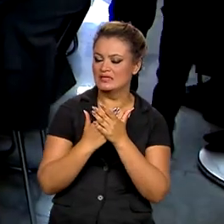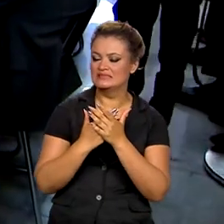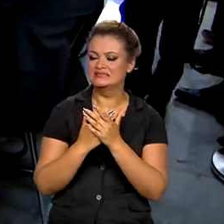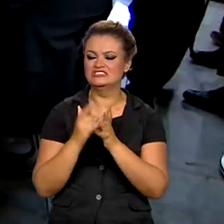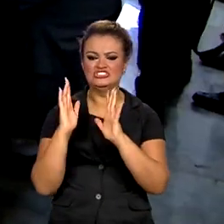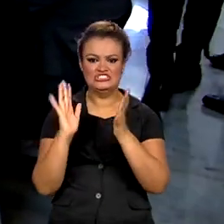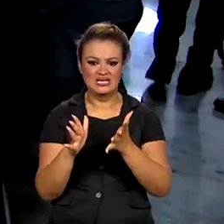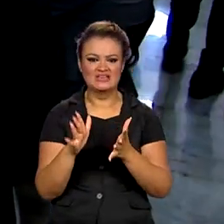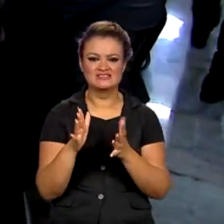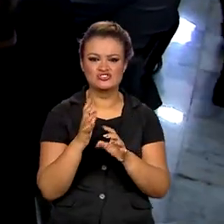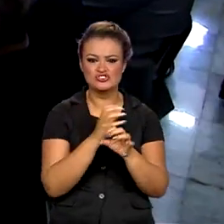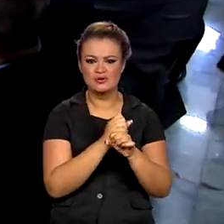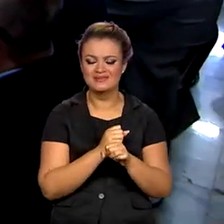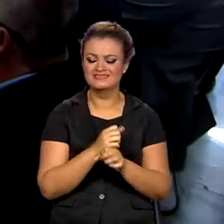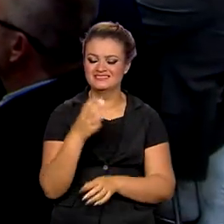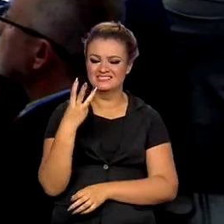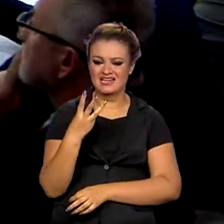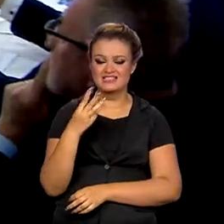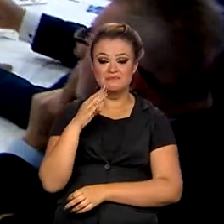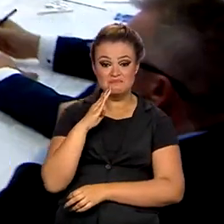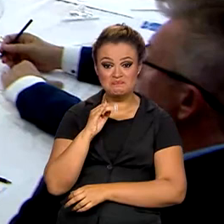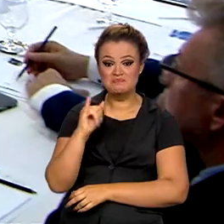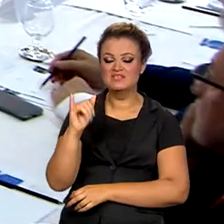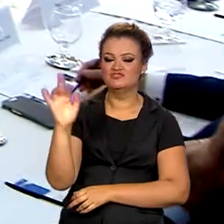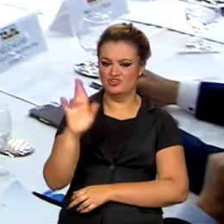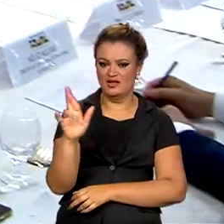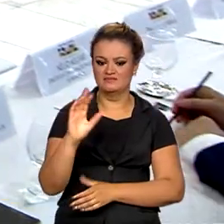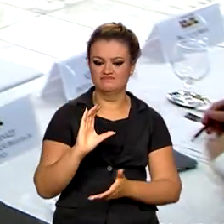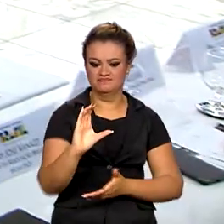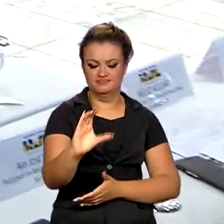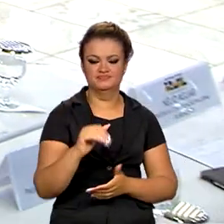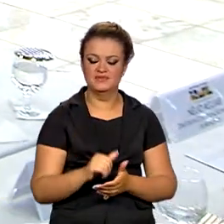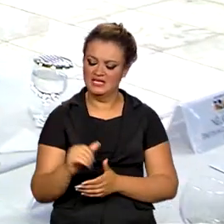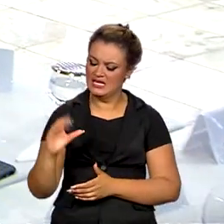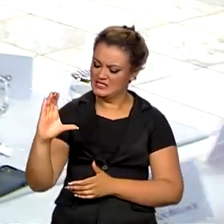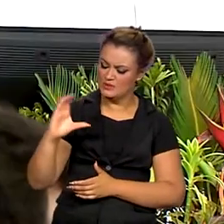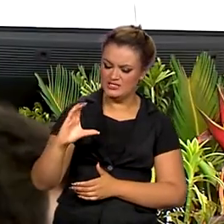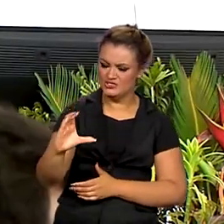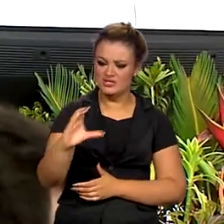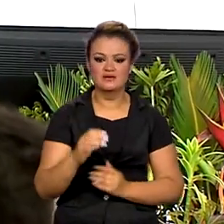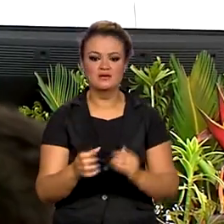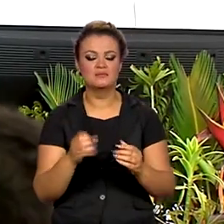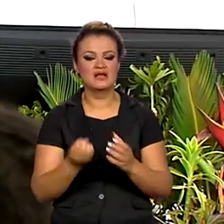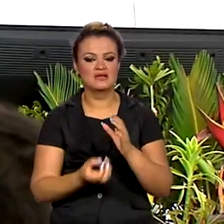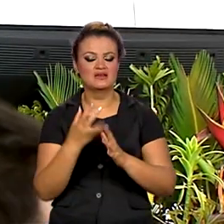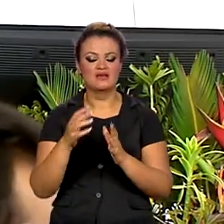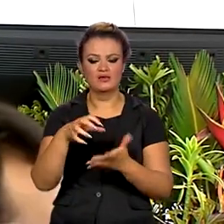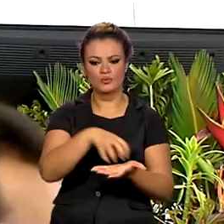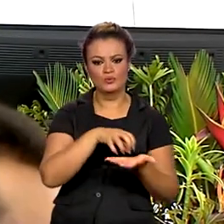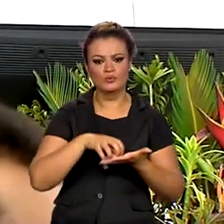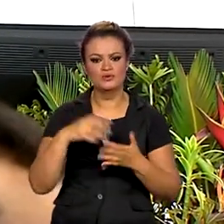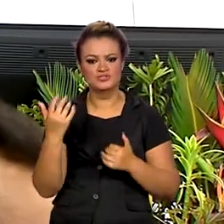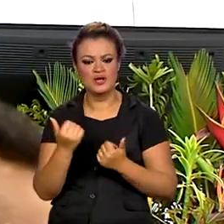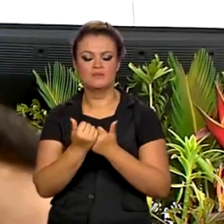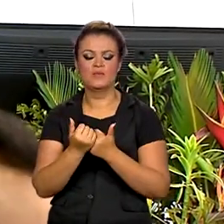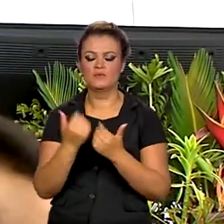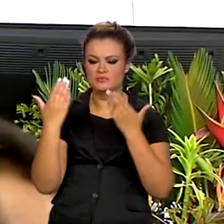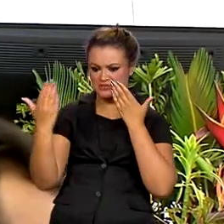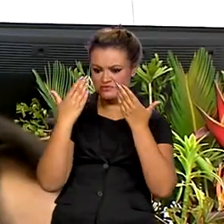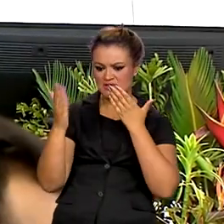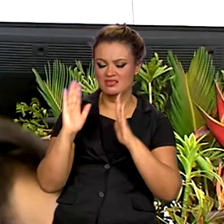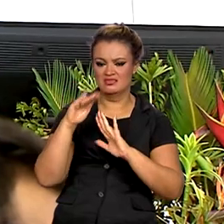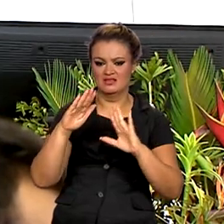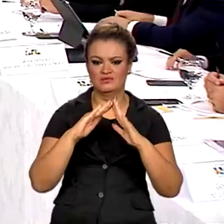somadas passam de mais de R$ 3 bilhões. São recursos para a implantação de núcleos de apoio psicossocial